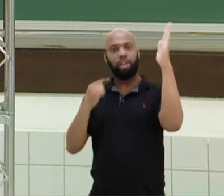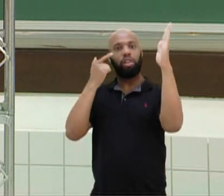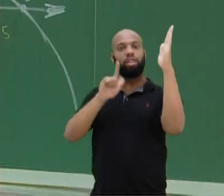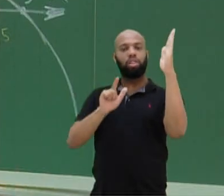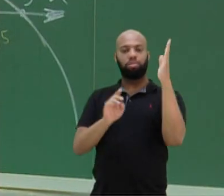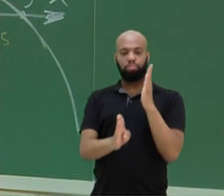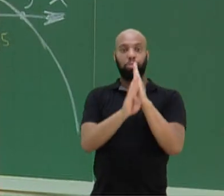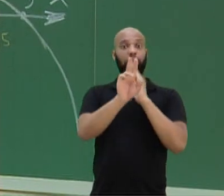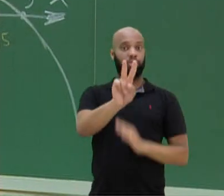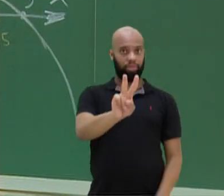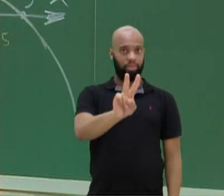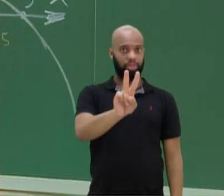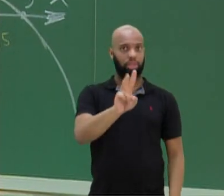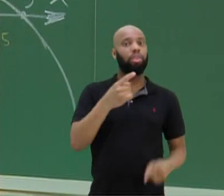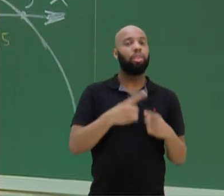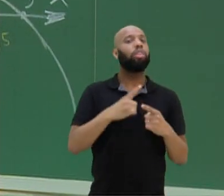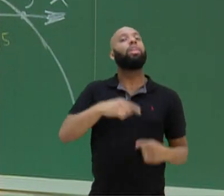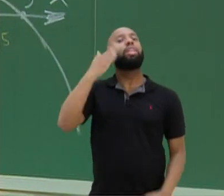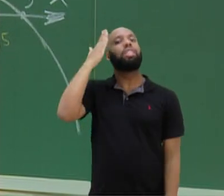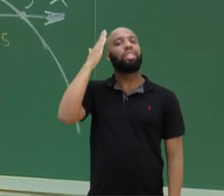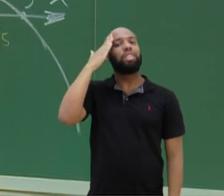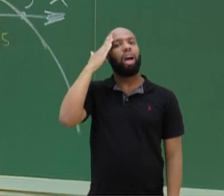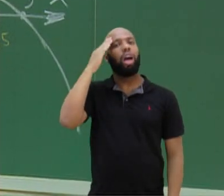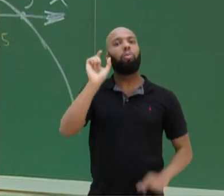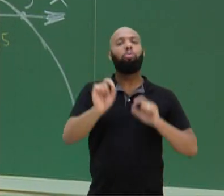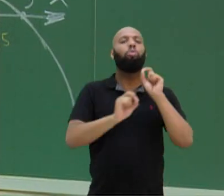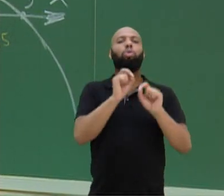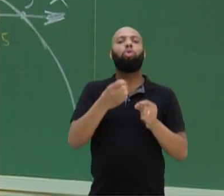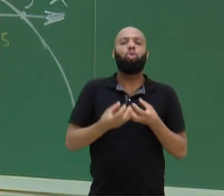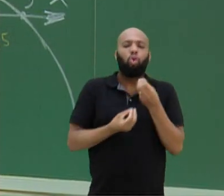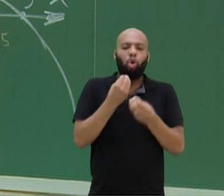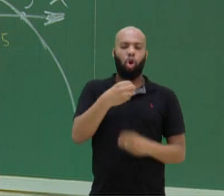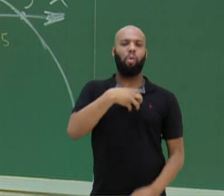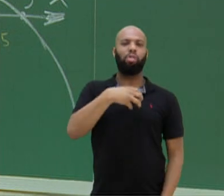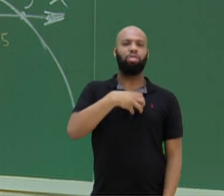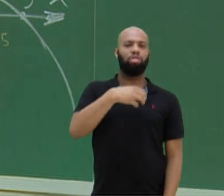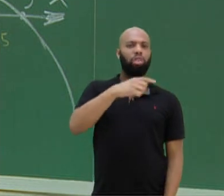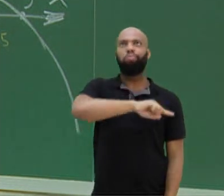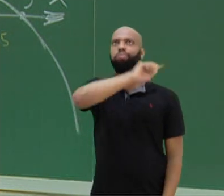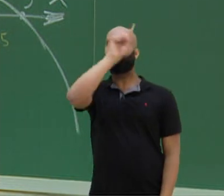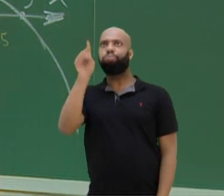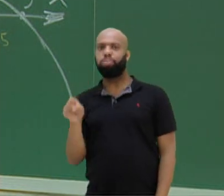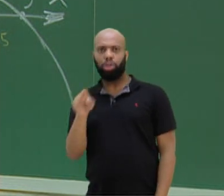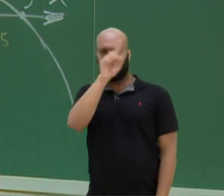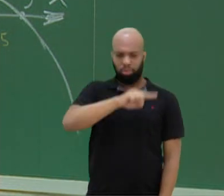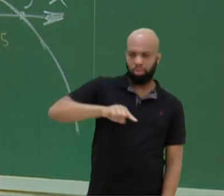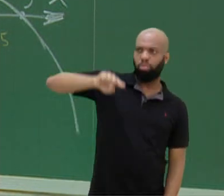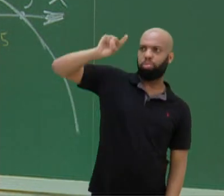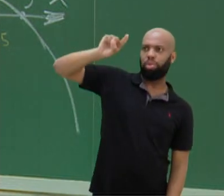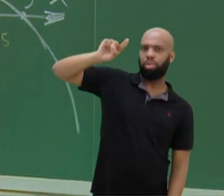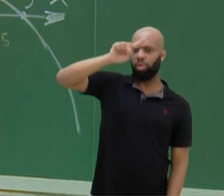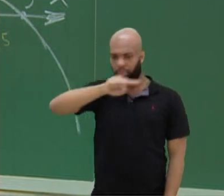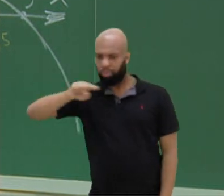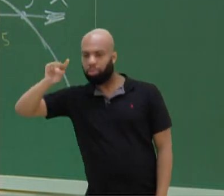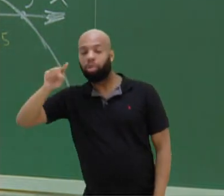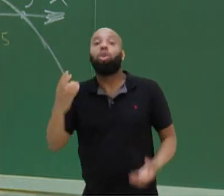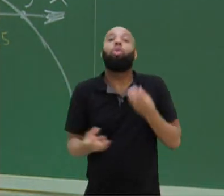vértice e do x do vértice no nosso plano cartesiano. Então, eu posso desenhar essa parábola